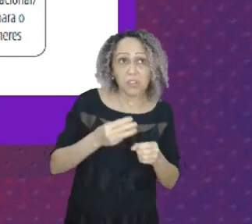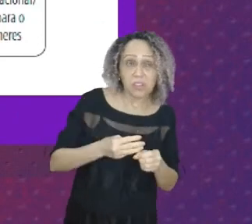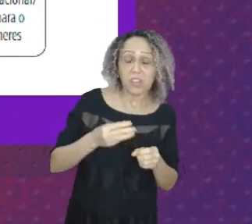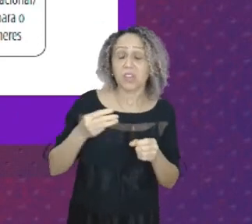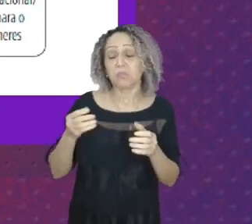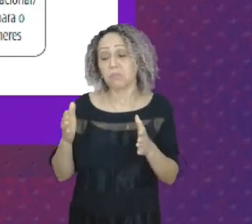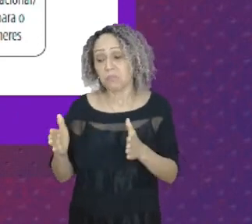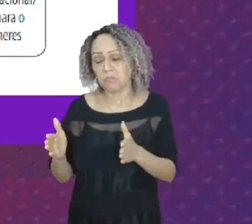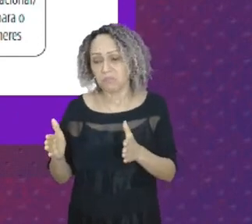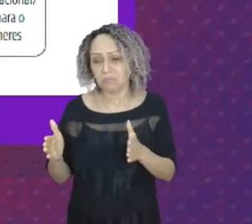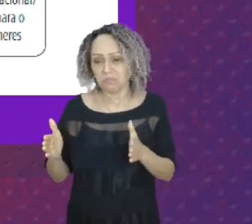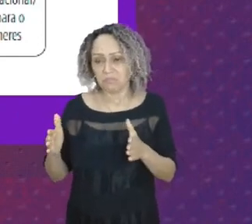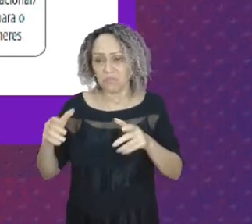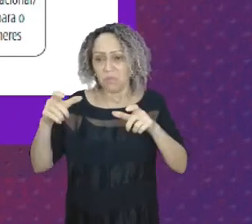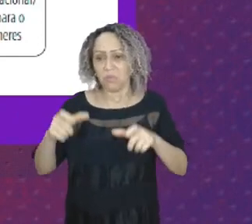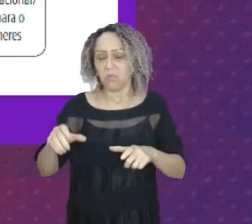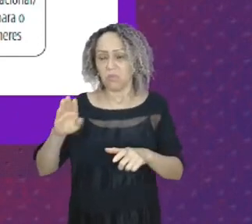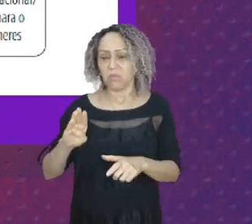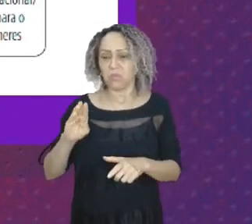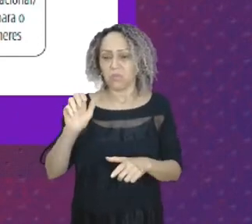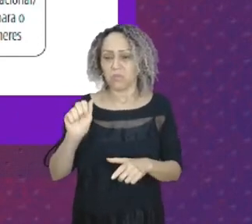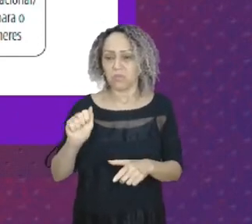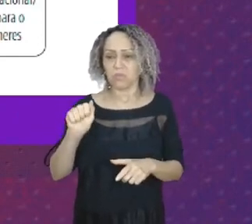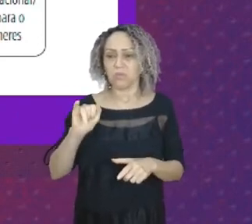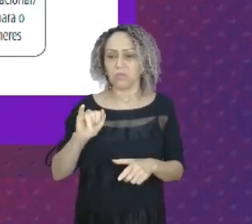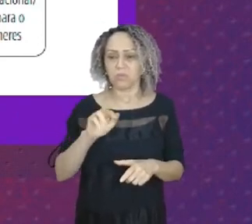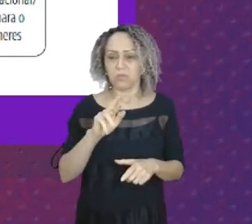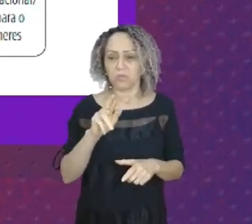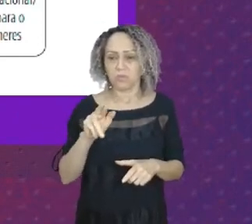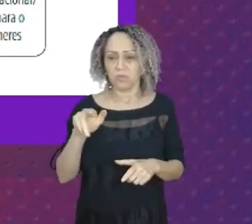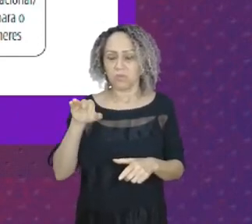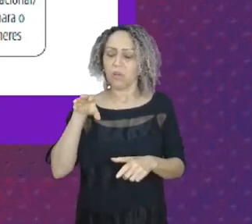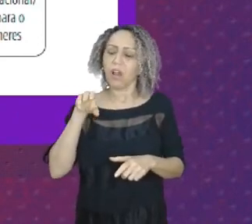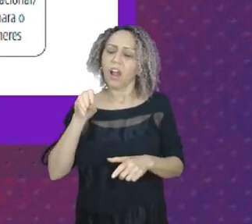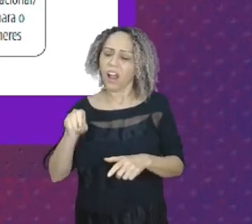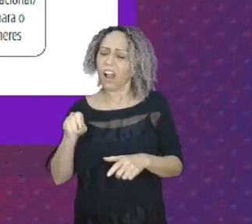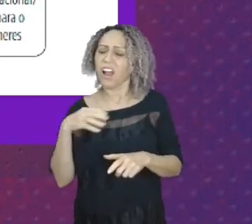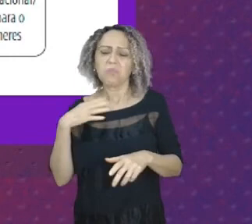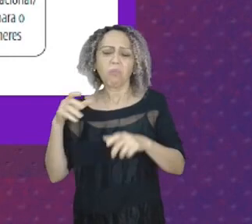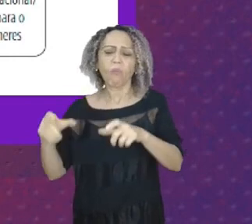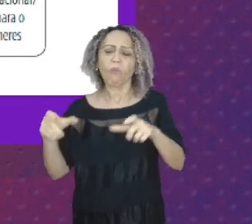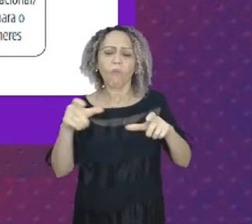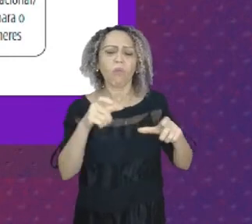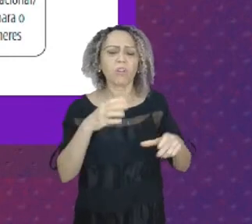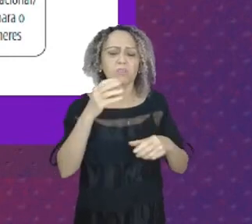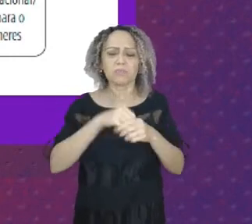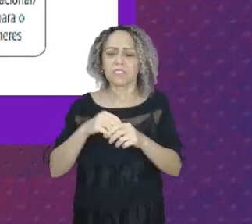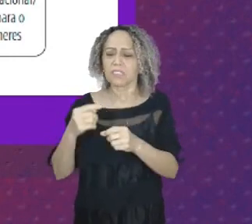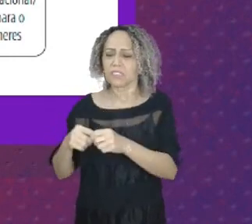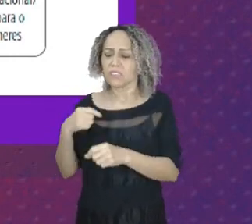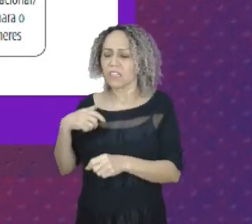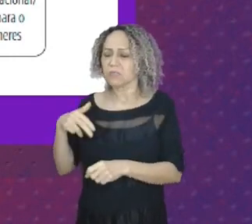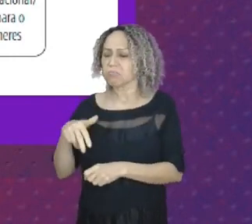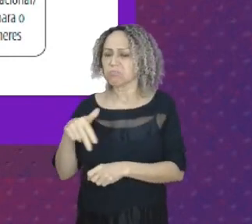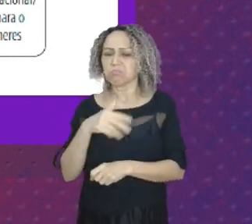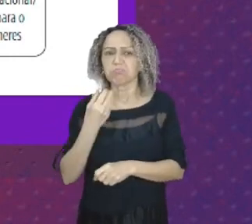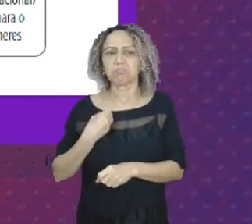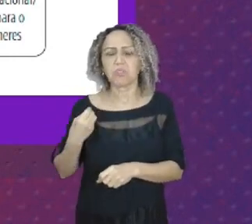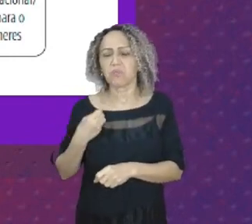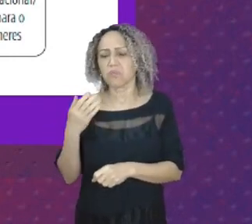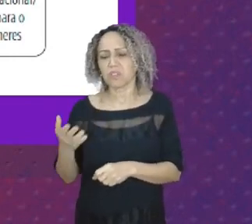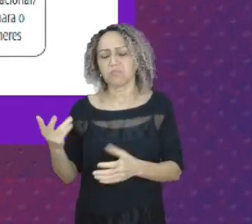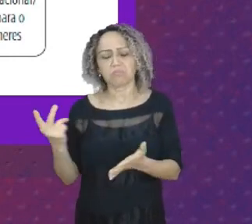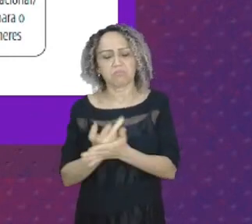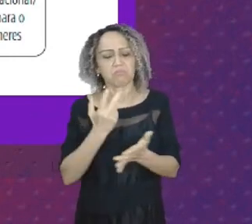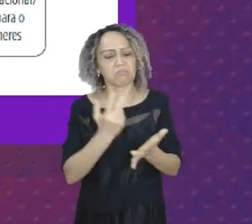o nível micro, é no bairro da minha cidade, nos bairros onde eu transito, que a vida acontece. Então, são esses serviços que vão